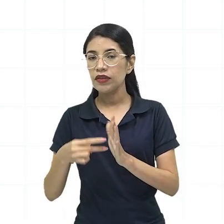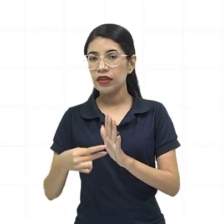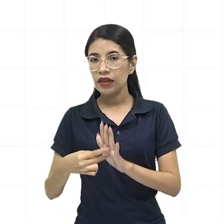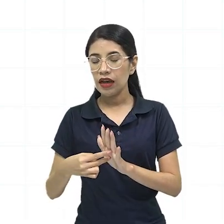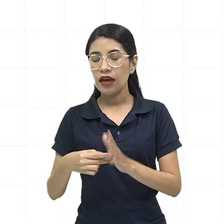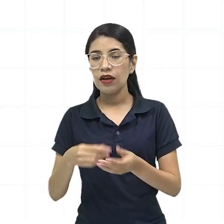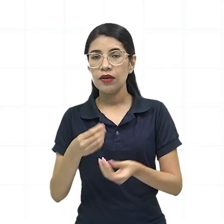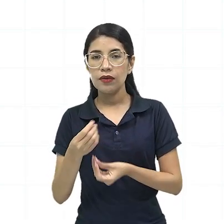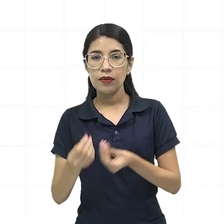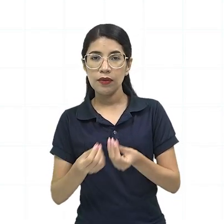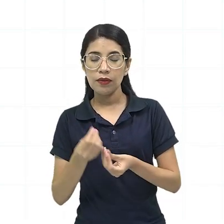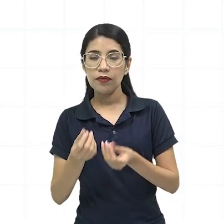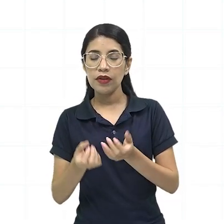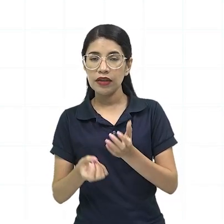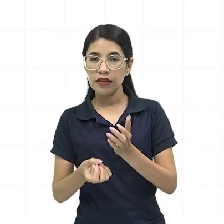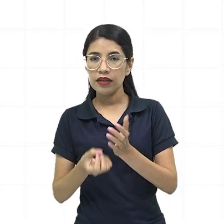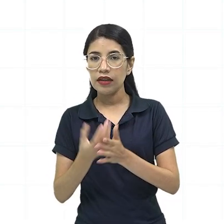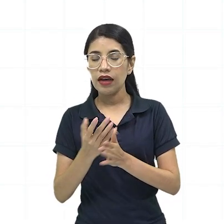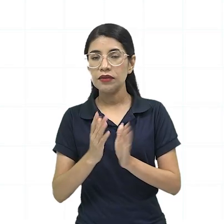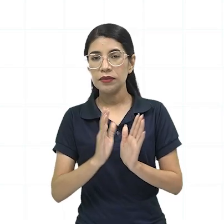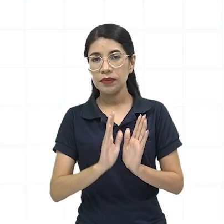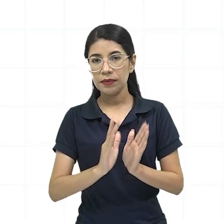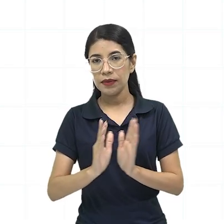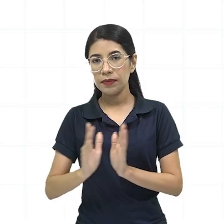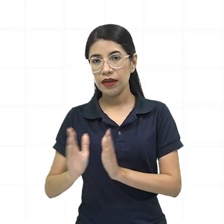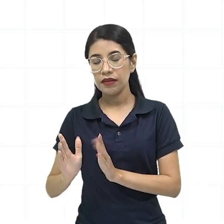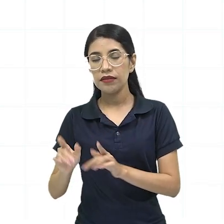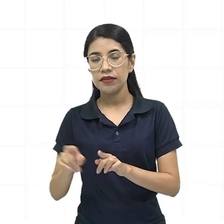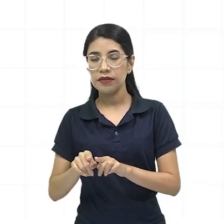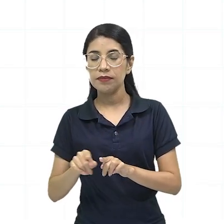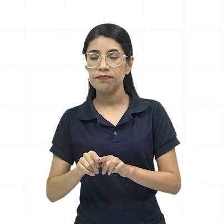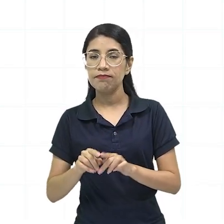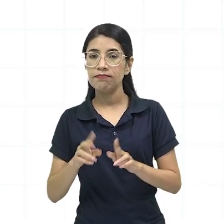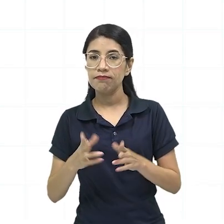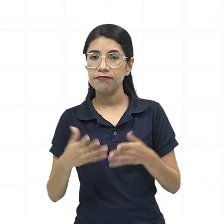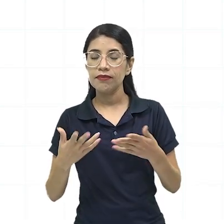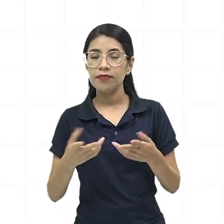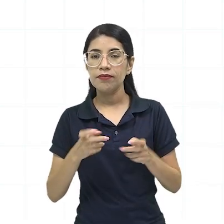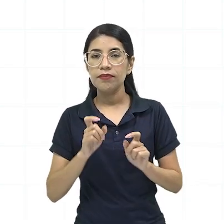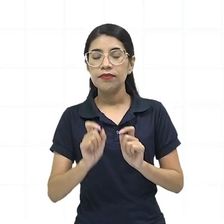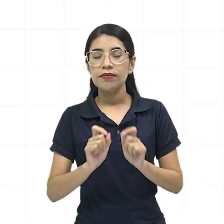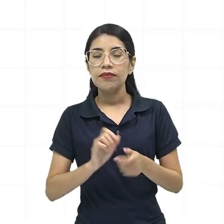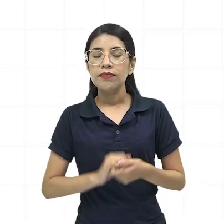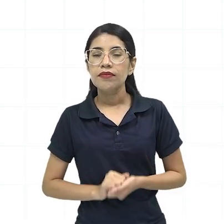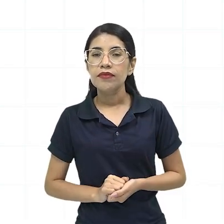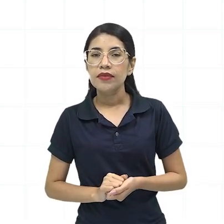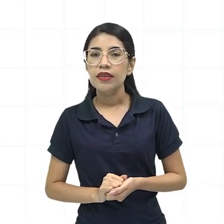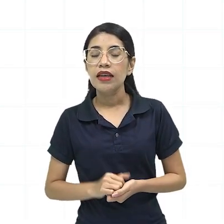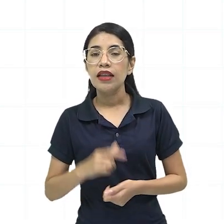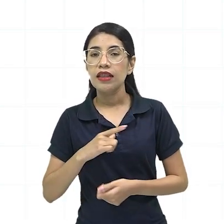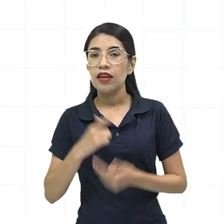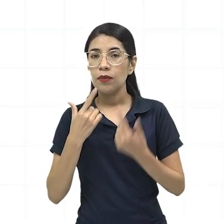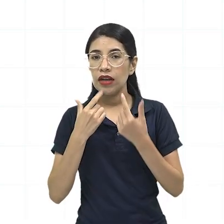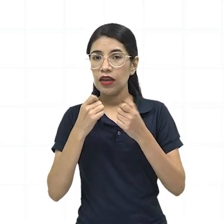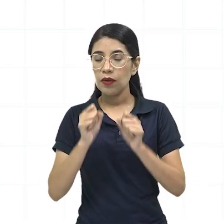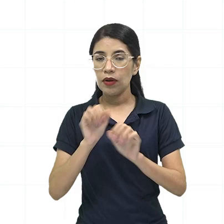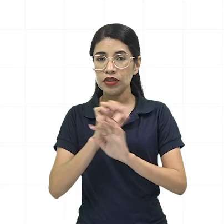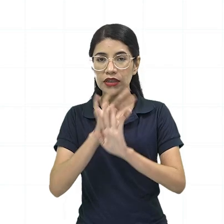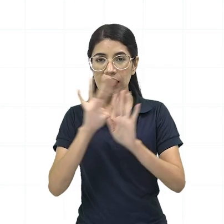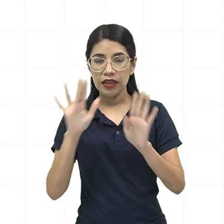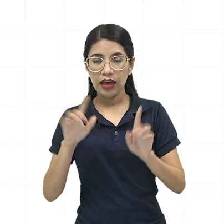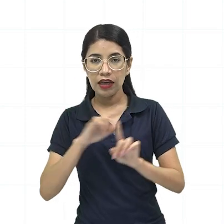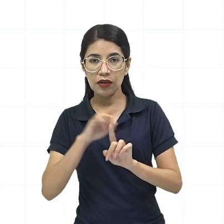tradução, como foi feito esse procedimento, tá? Então, vejam só. Eu tenho que ter uma linguagem